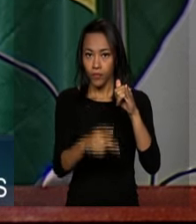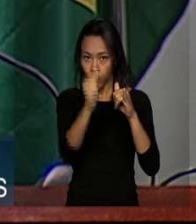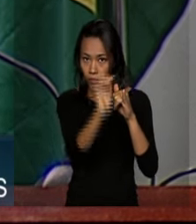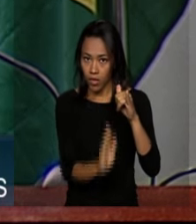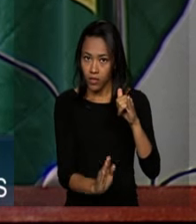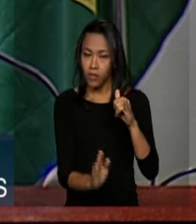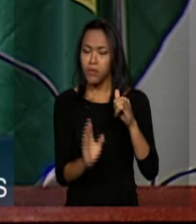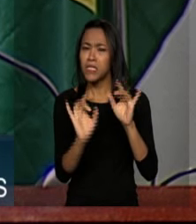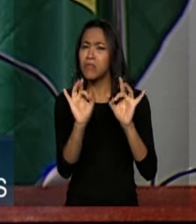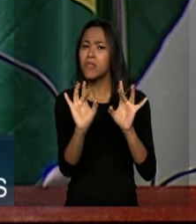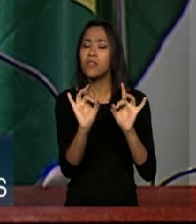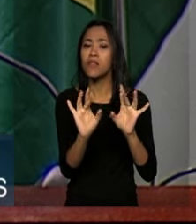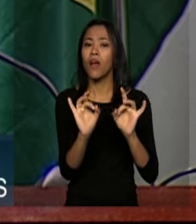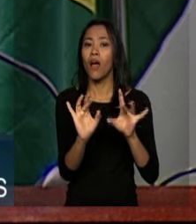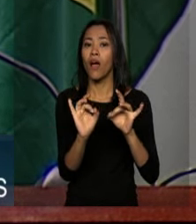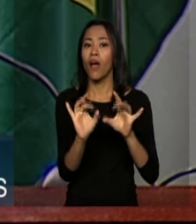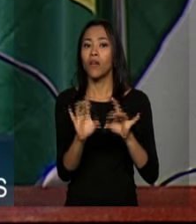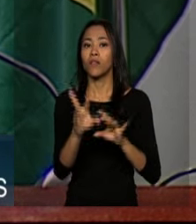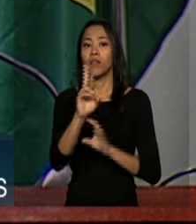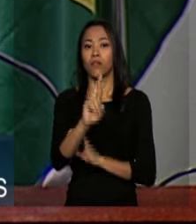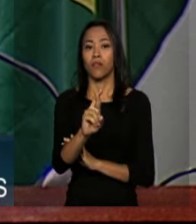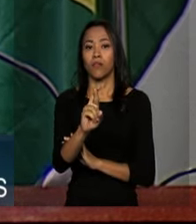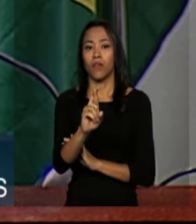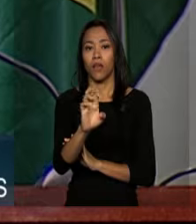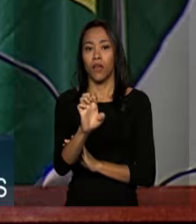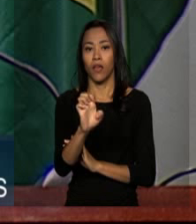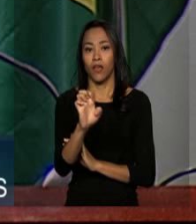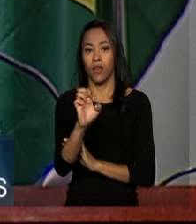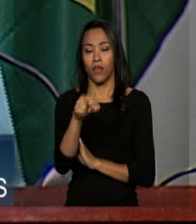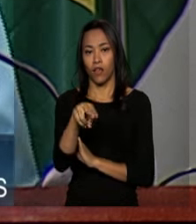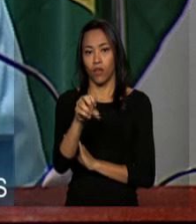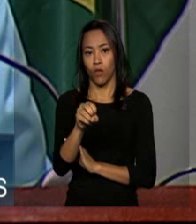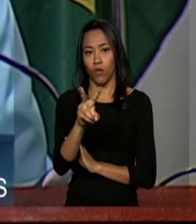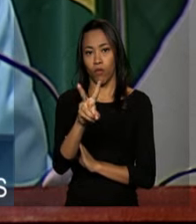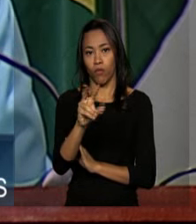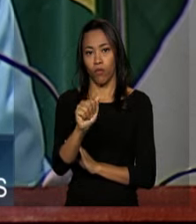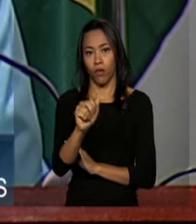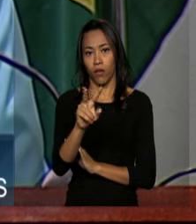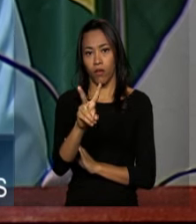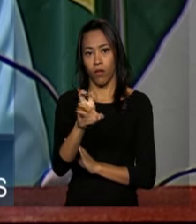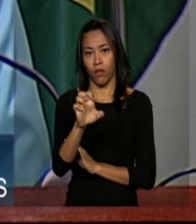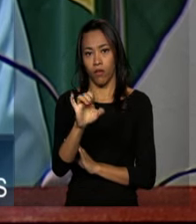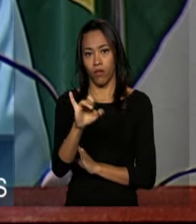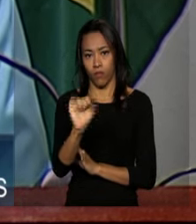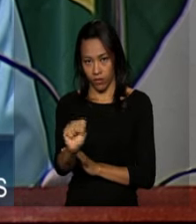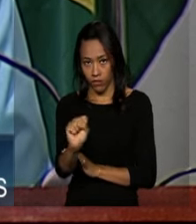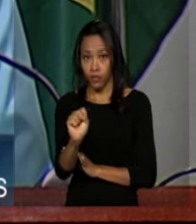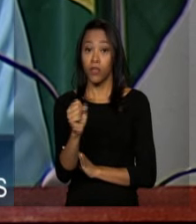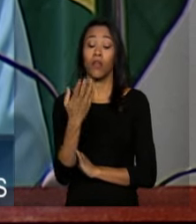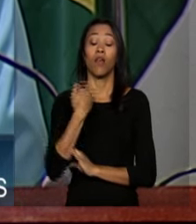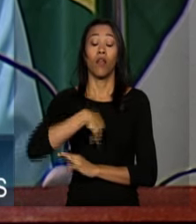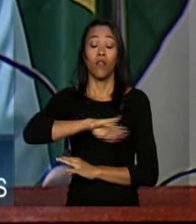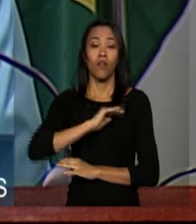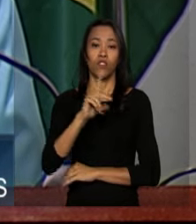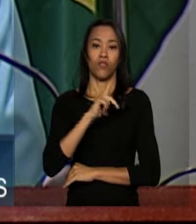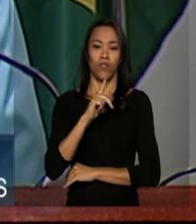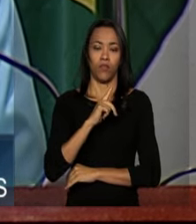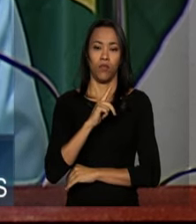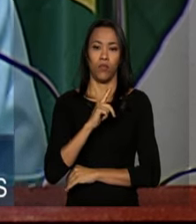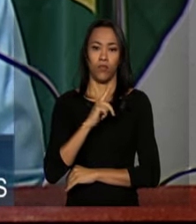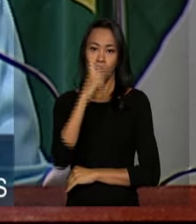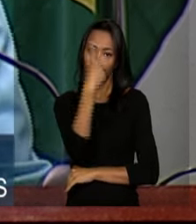especial das energias renováveis. Nós tivemos a liderança de